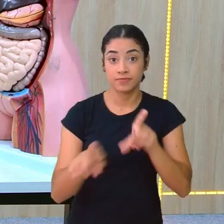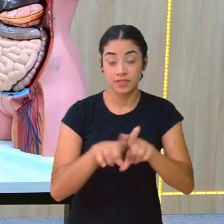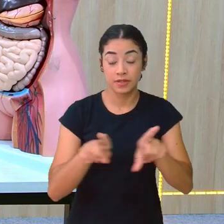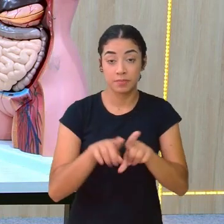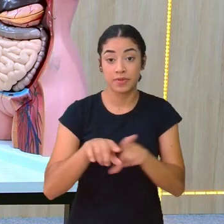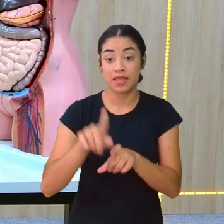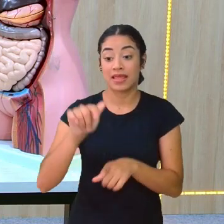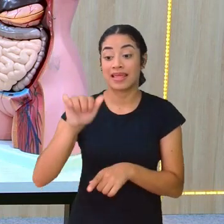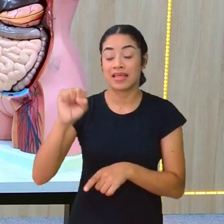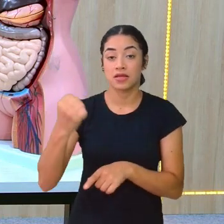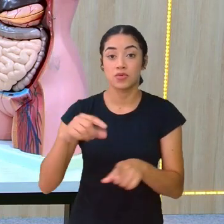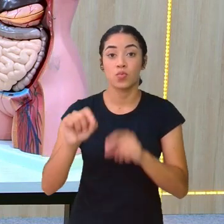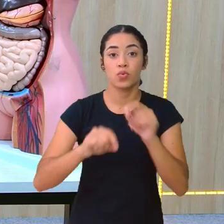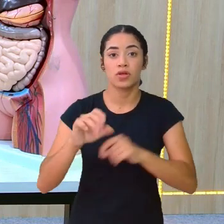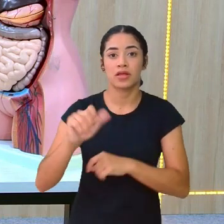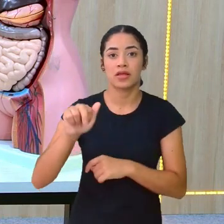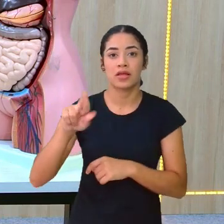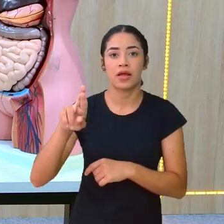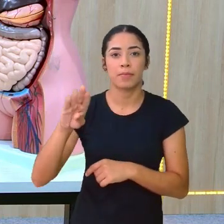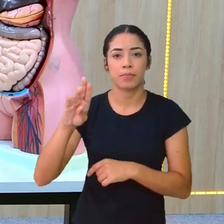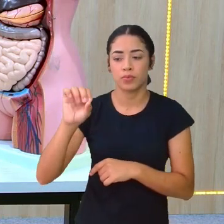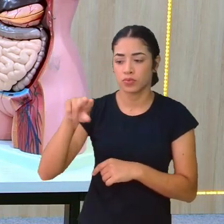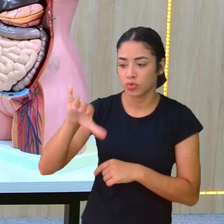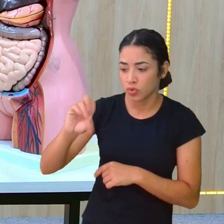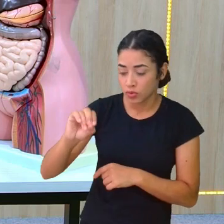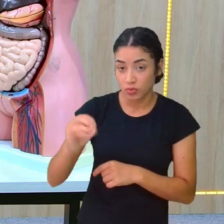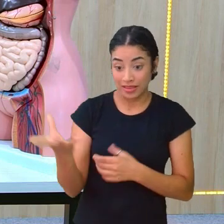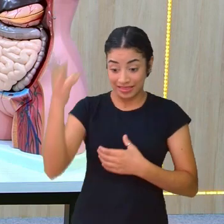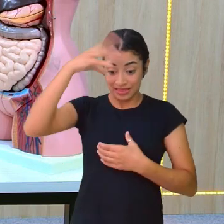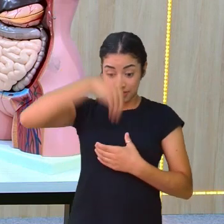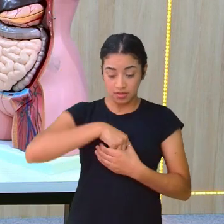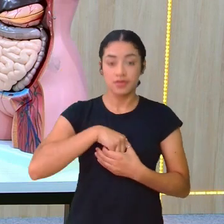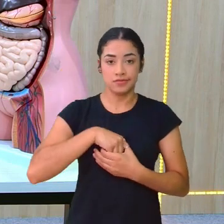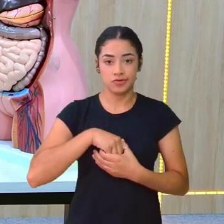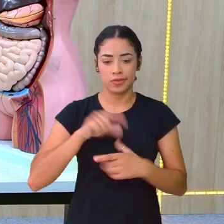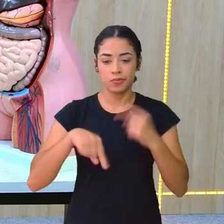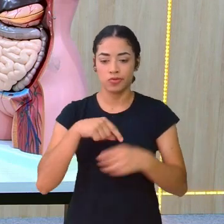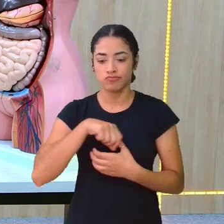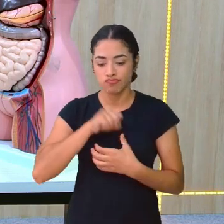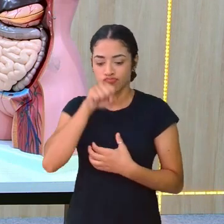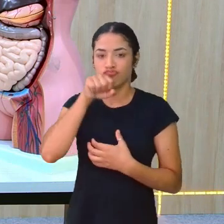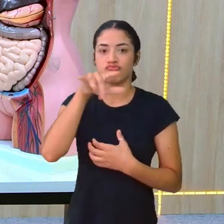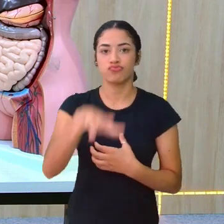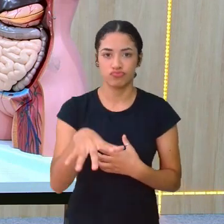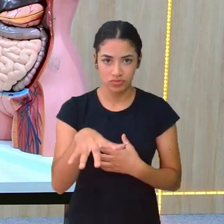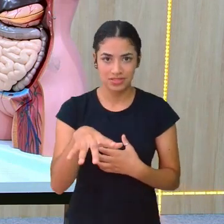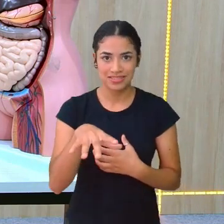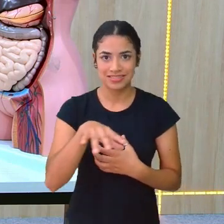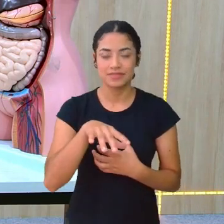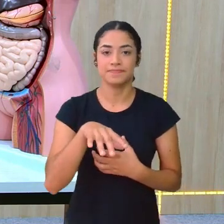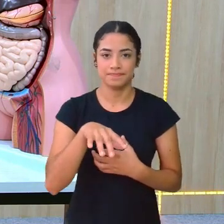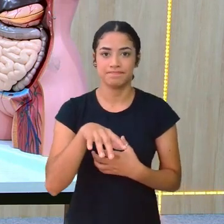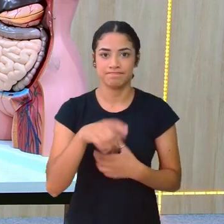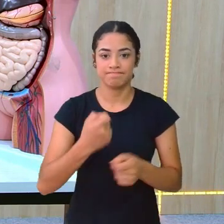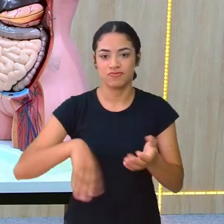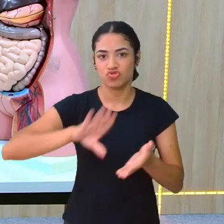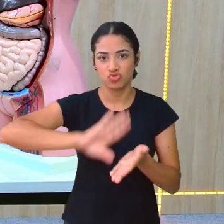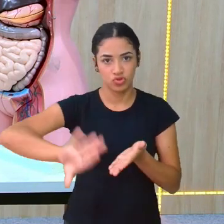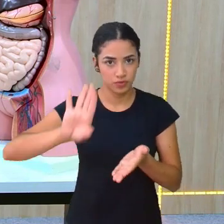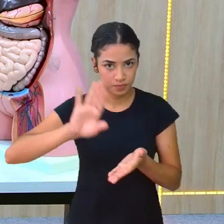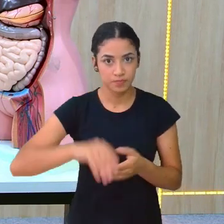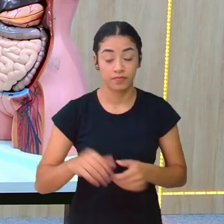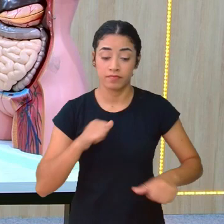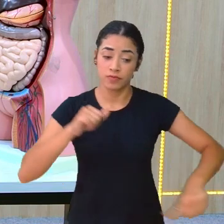que foi gerado dentro do nosso corpo, será eliminado. Então, o sistema respiratório, ele consta aí dessas trocas